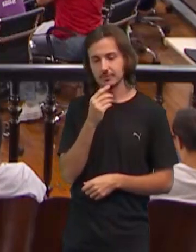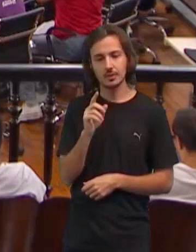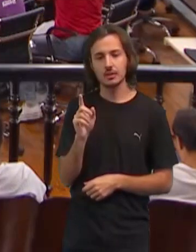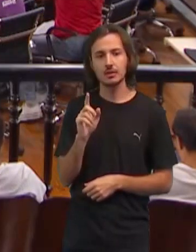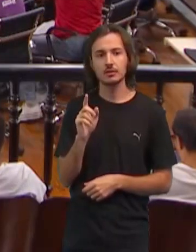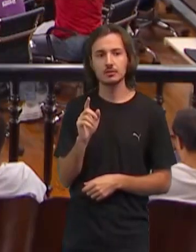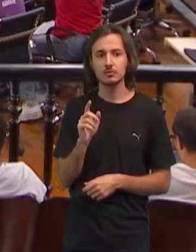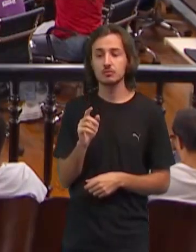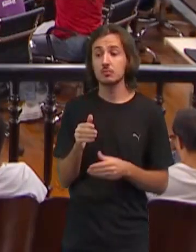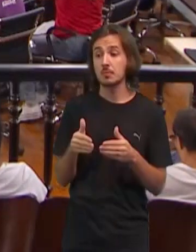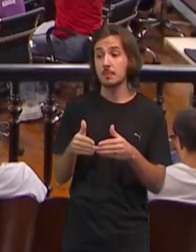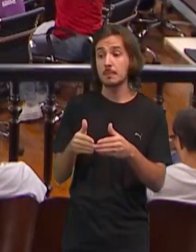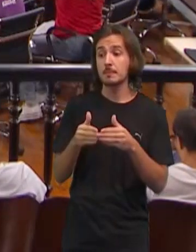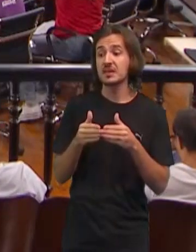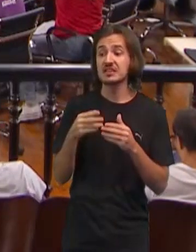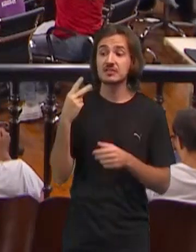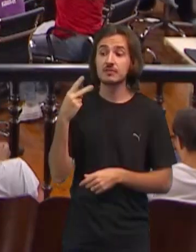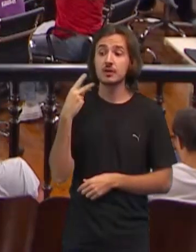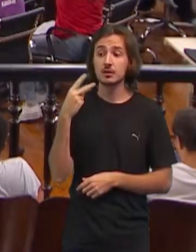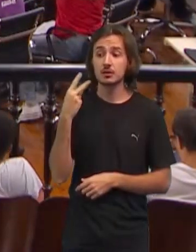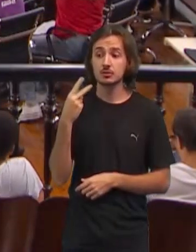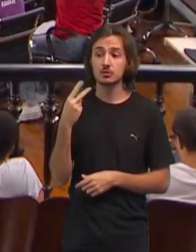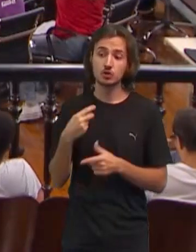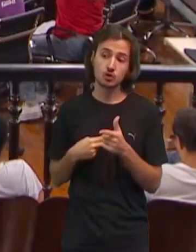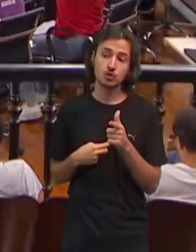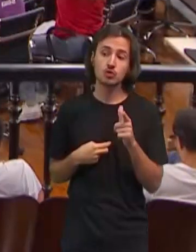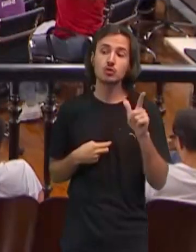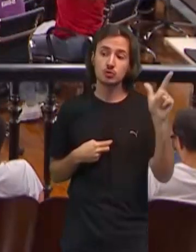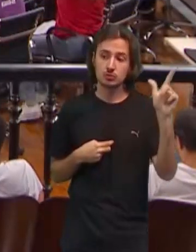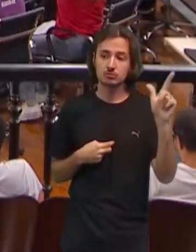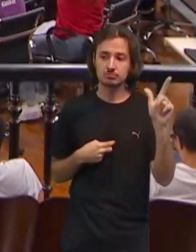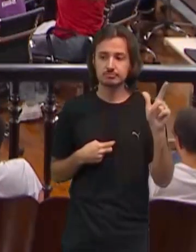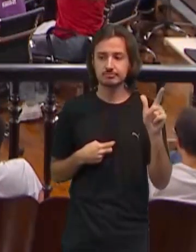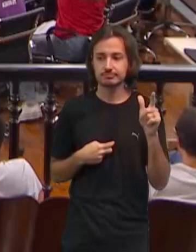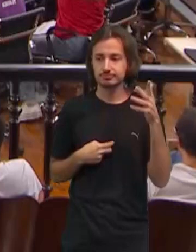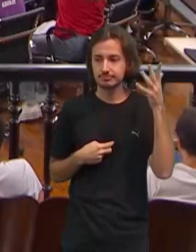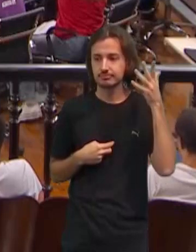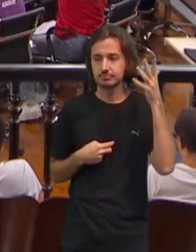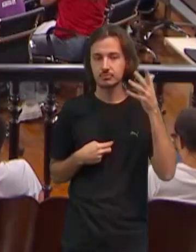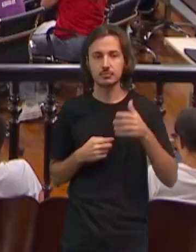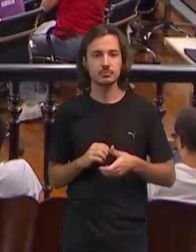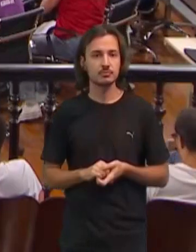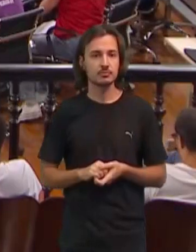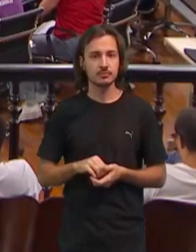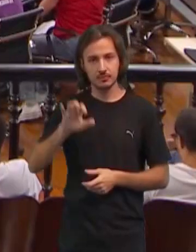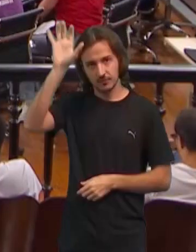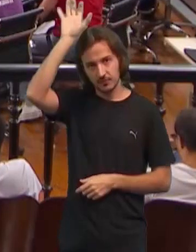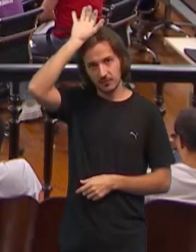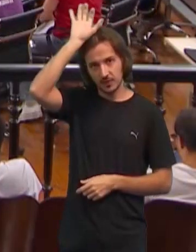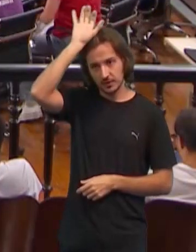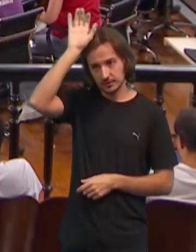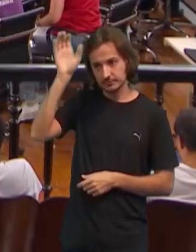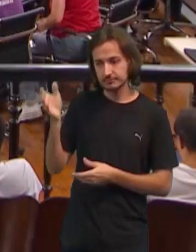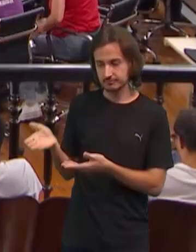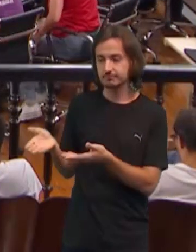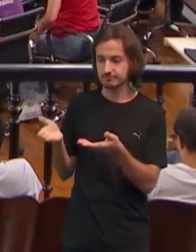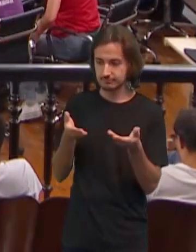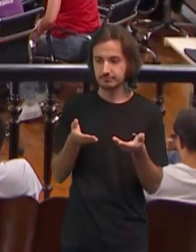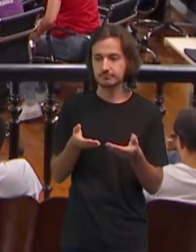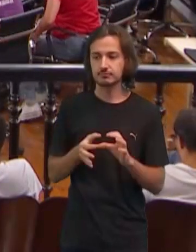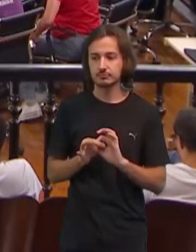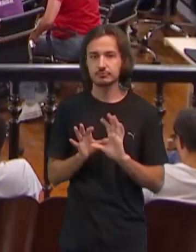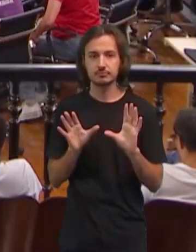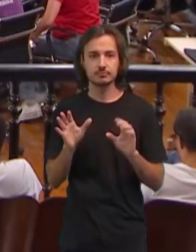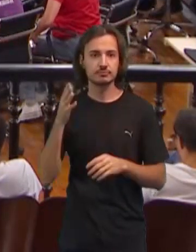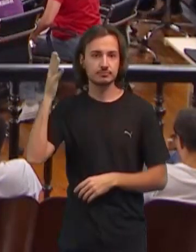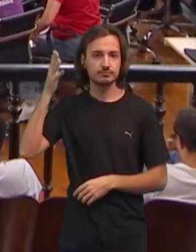poderia fazer a gentileza de pedir um vereador para que faça, pela ordem, vereador Wagner de Oliveira. Eu peço a palavra. Com a palavra, vereador Wagner